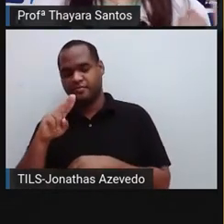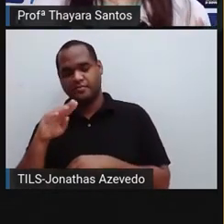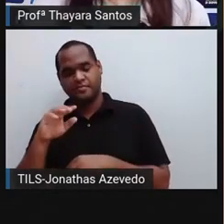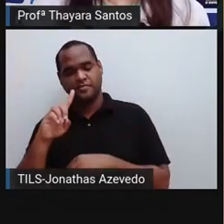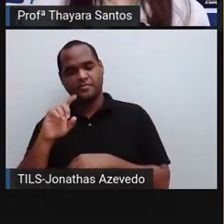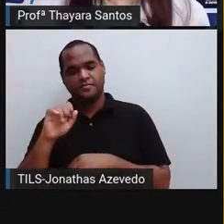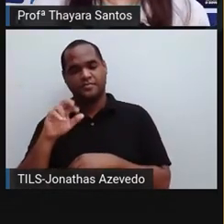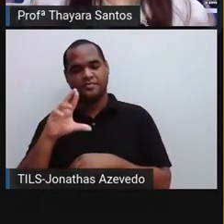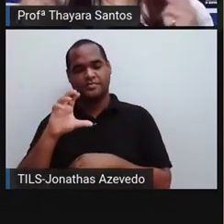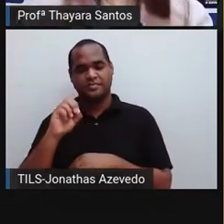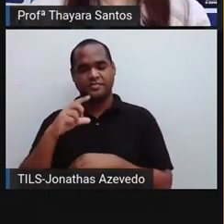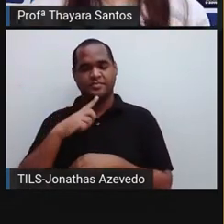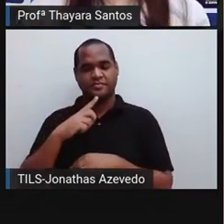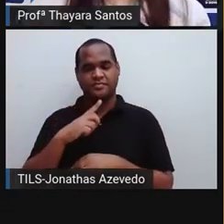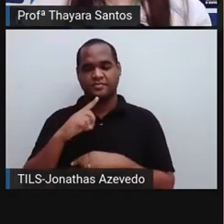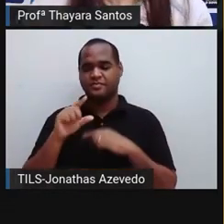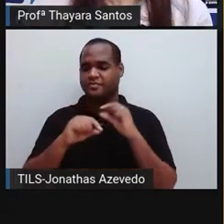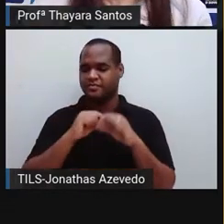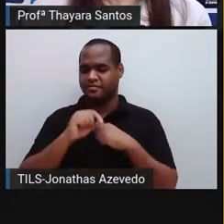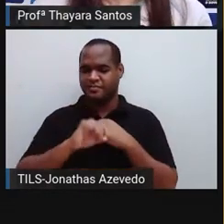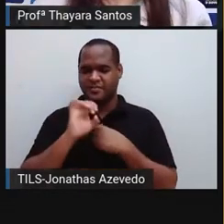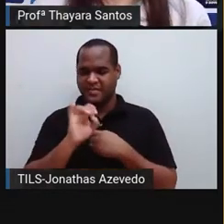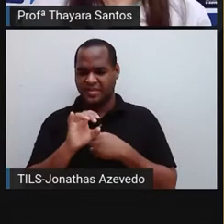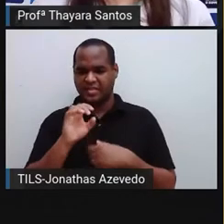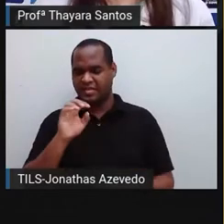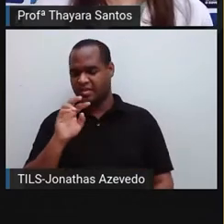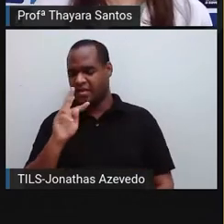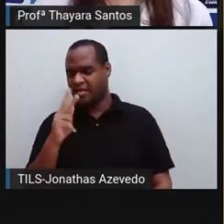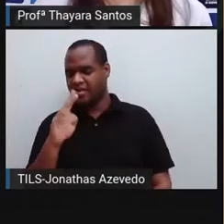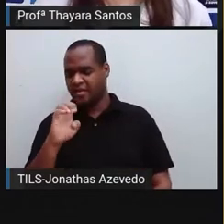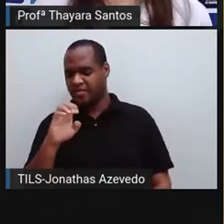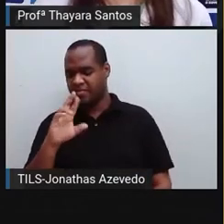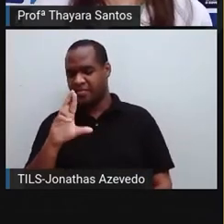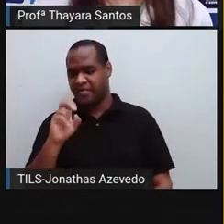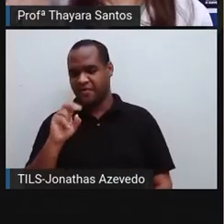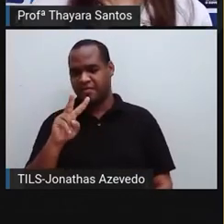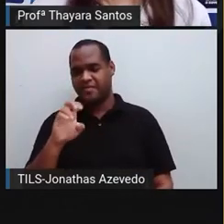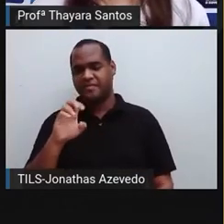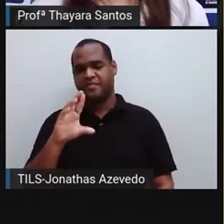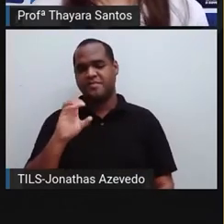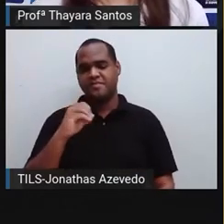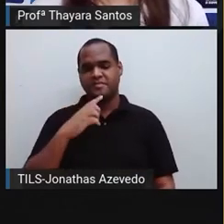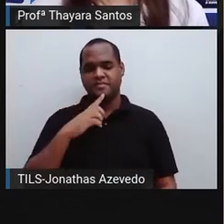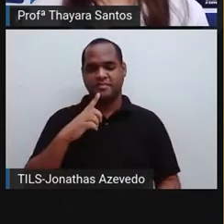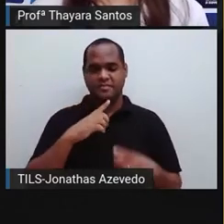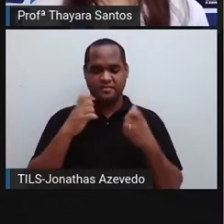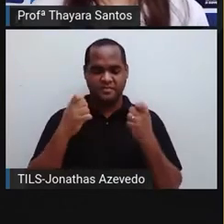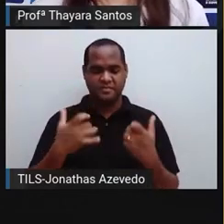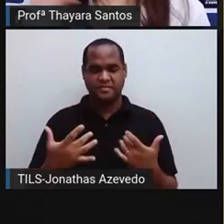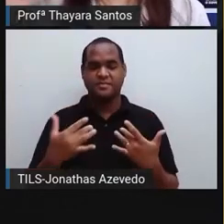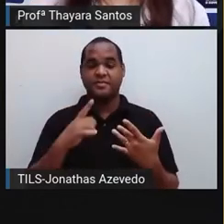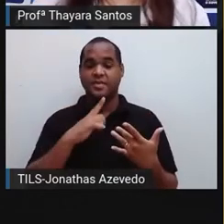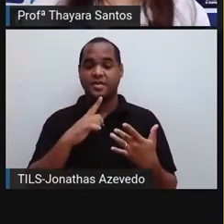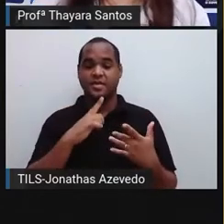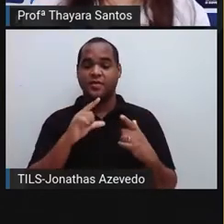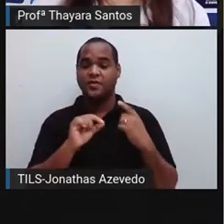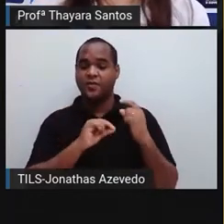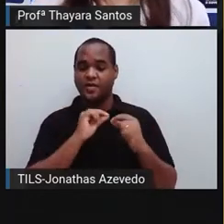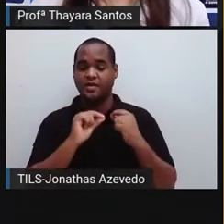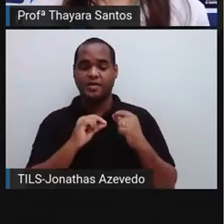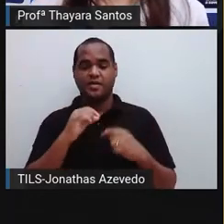E o consumidor secundário, ele não é mais um herbívoro, né, já que ele se alimentou de um outro animal. Então, ele é um organismo que ele é